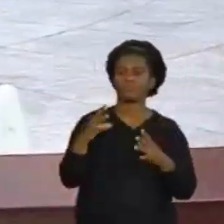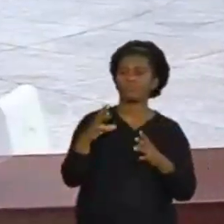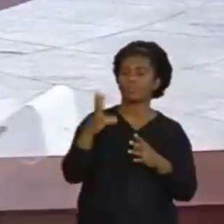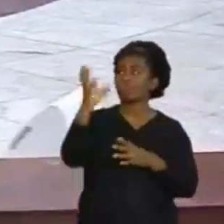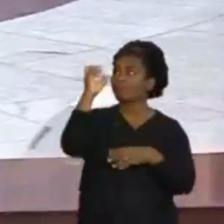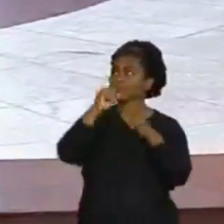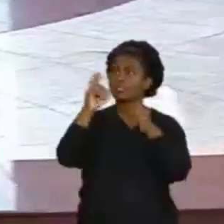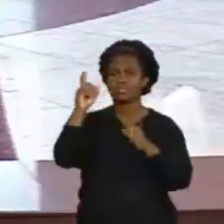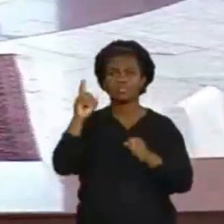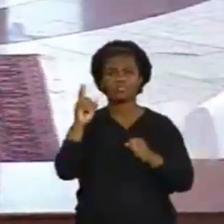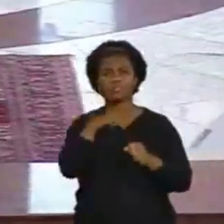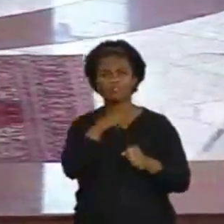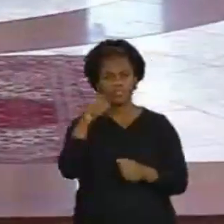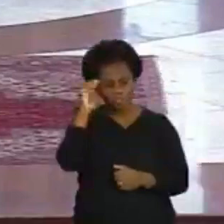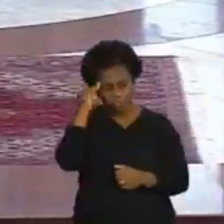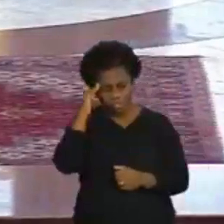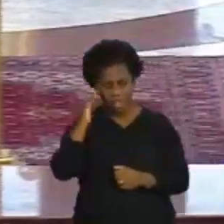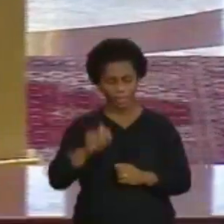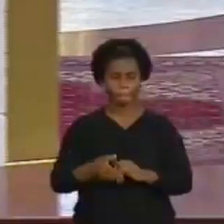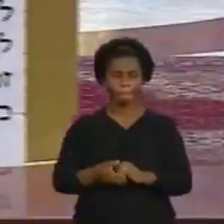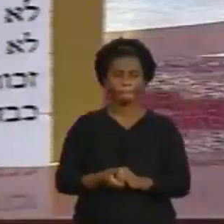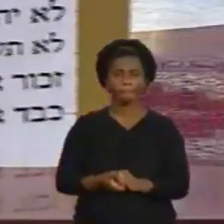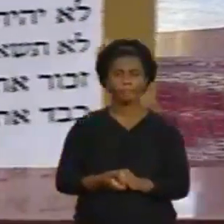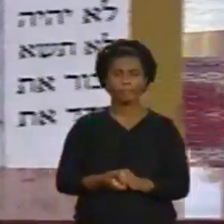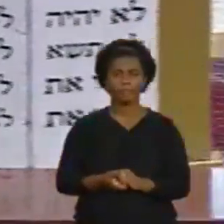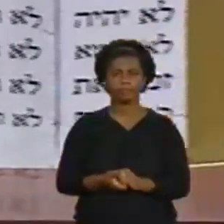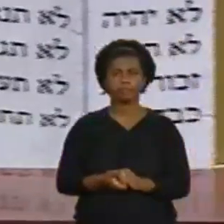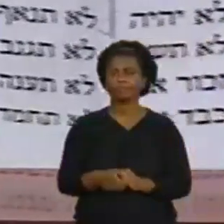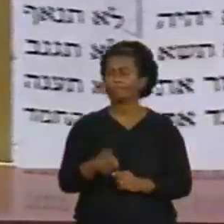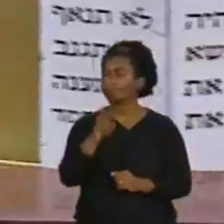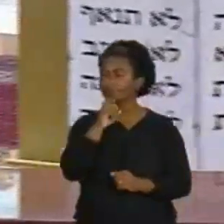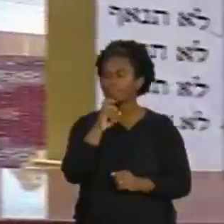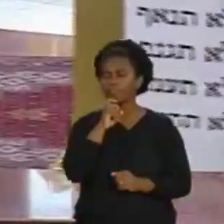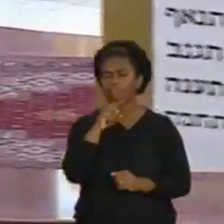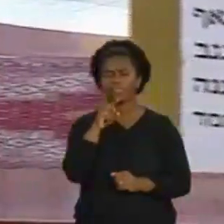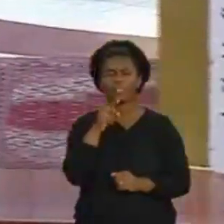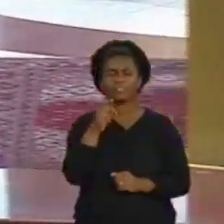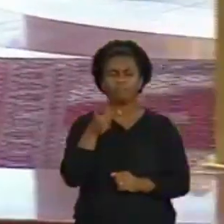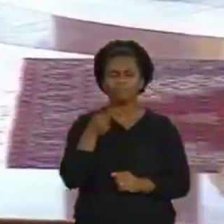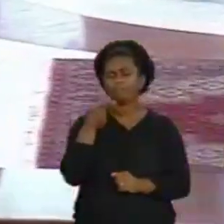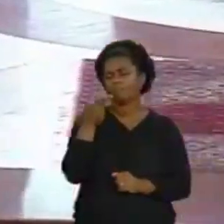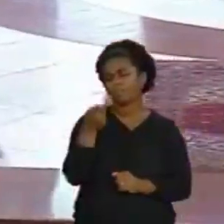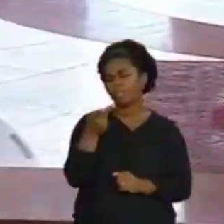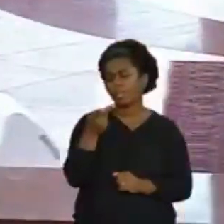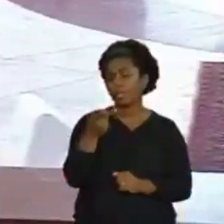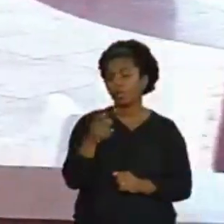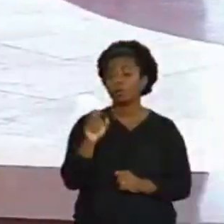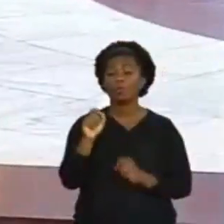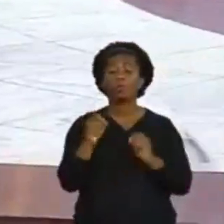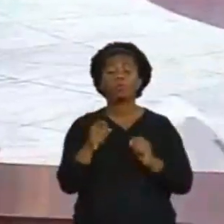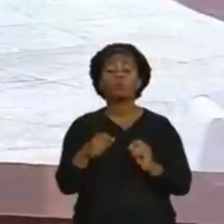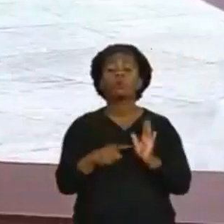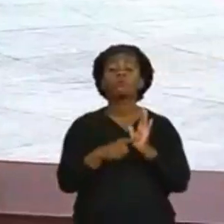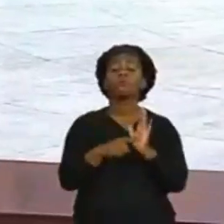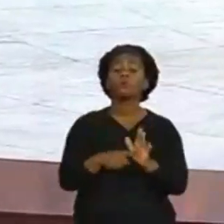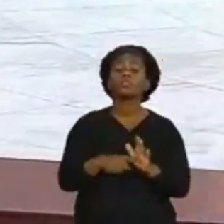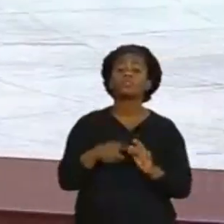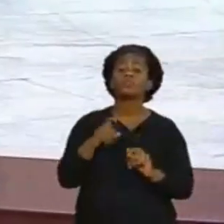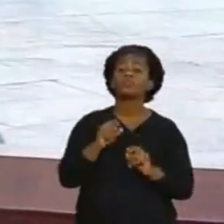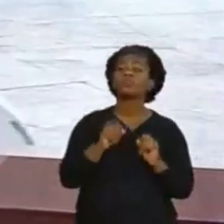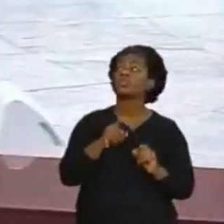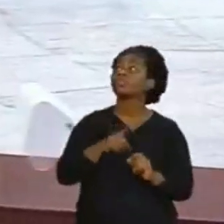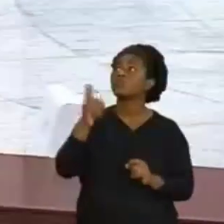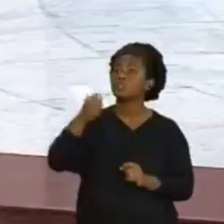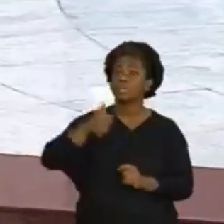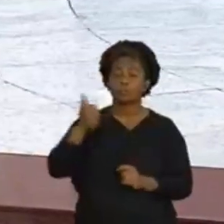Está dando para você entender? Não adianta você falar, o que mostra que Deus está em primeiro lugar